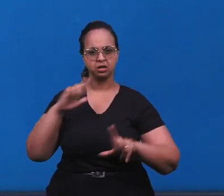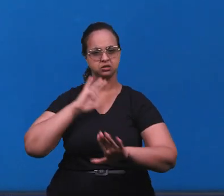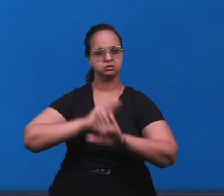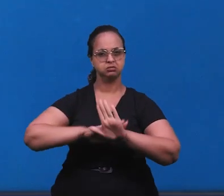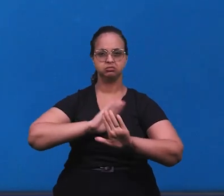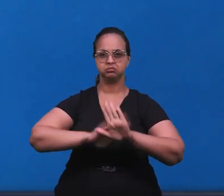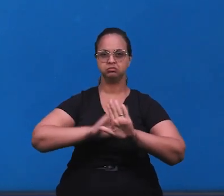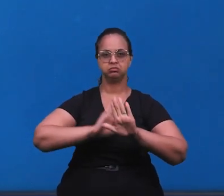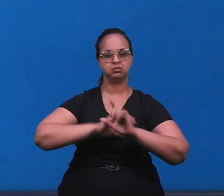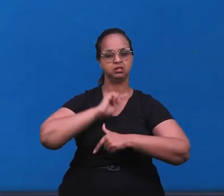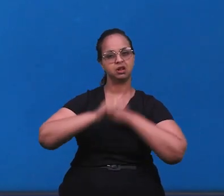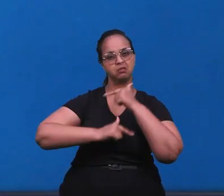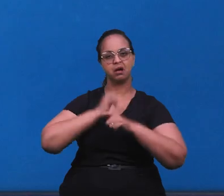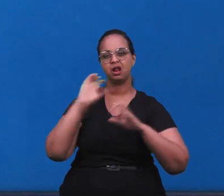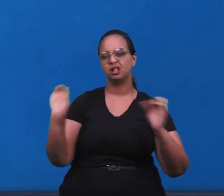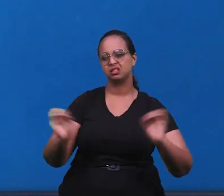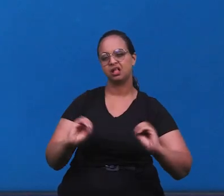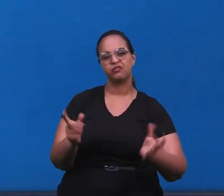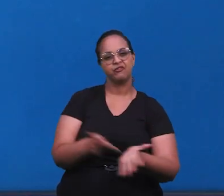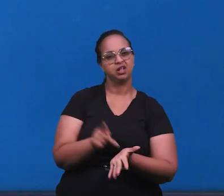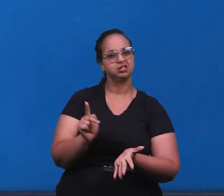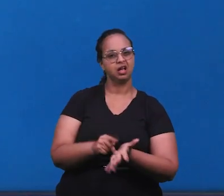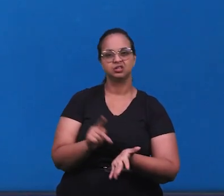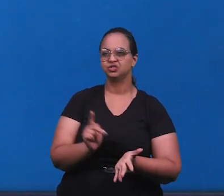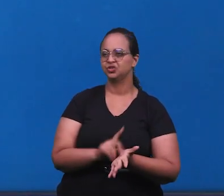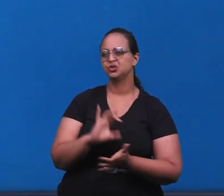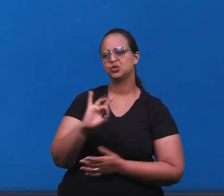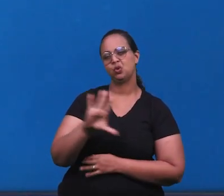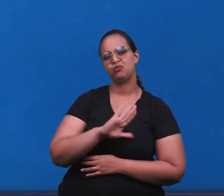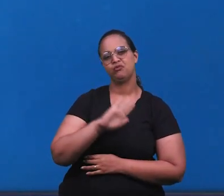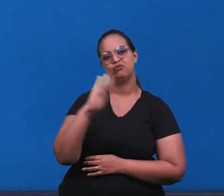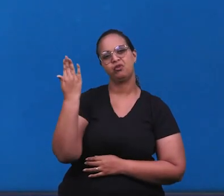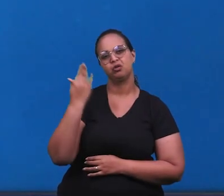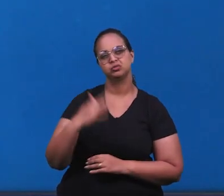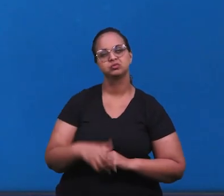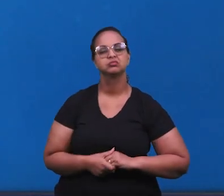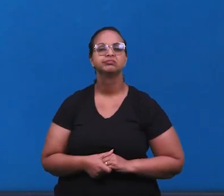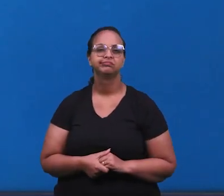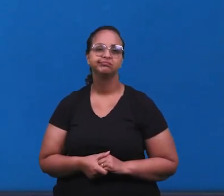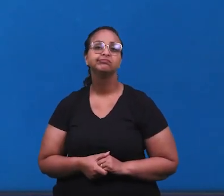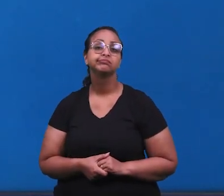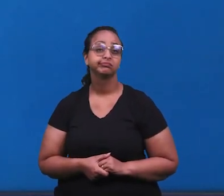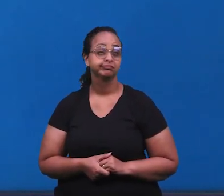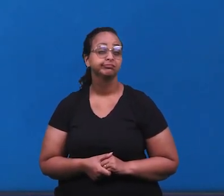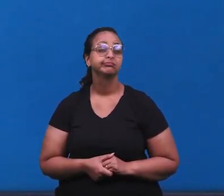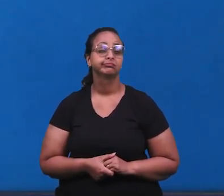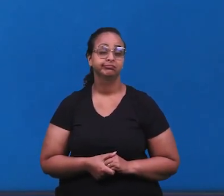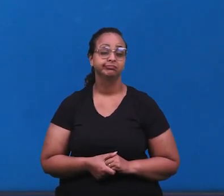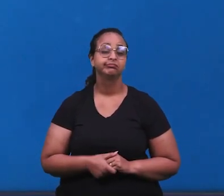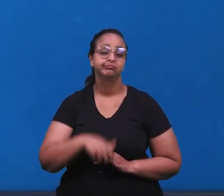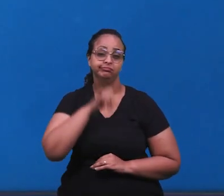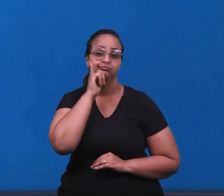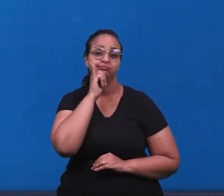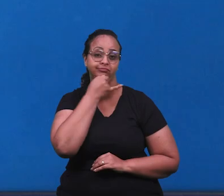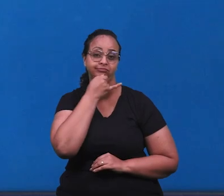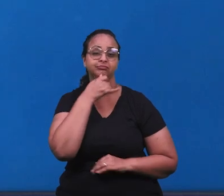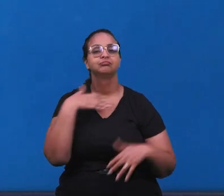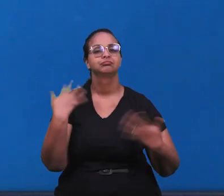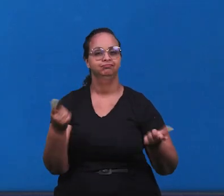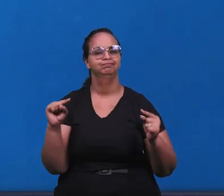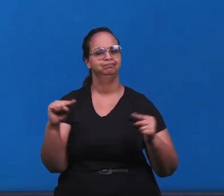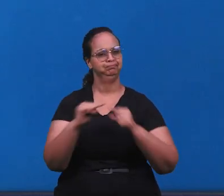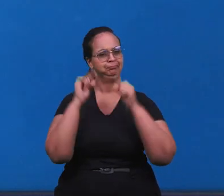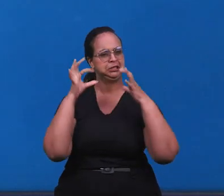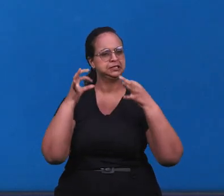como você muito bem colocou no próprio texto. Eu sei as tuas obras, tens o nome de que vives e estás morto. Então a sua colocação